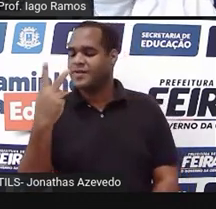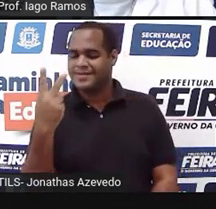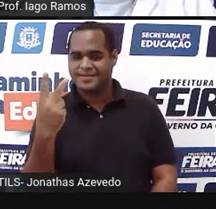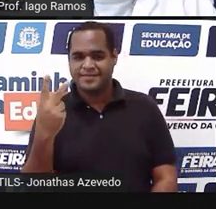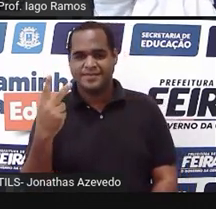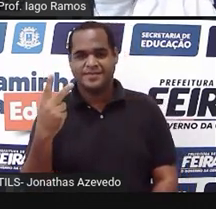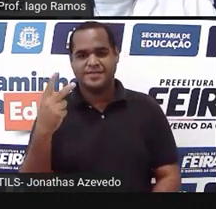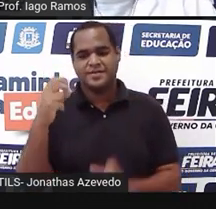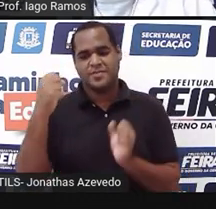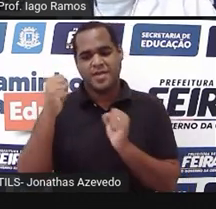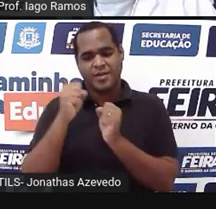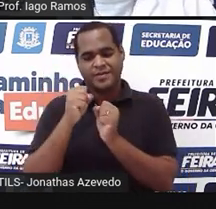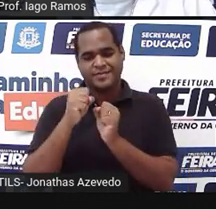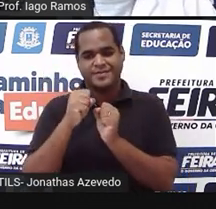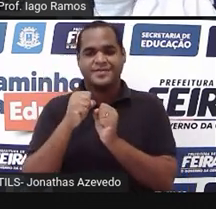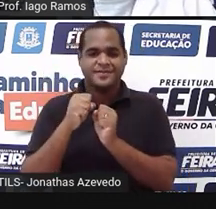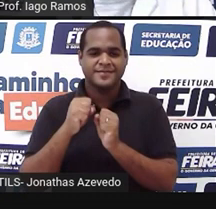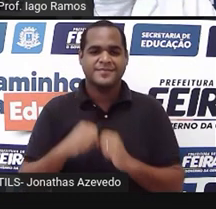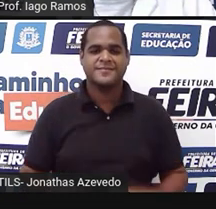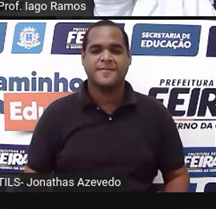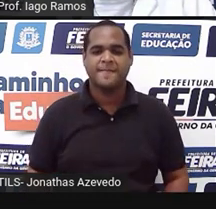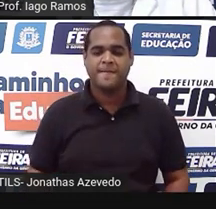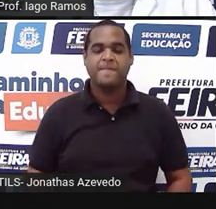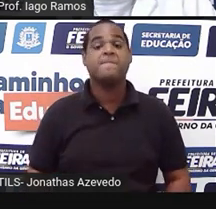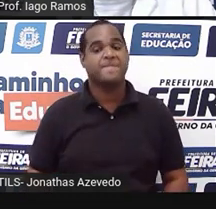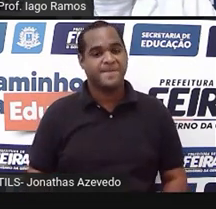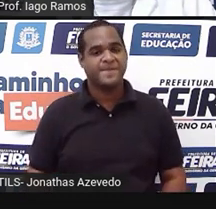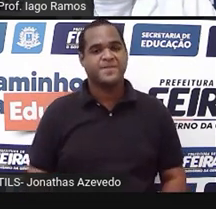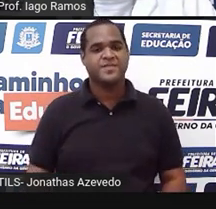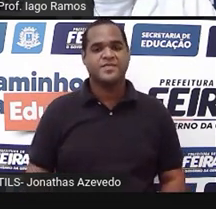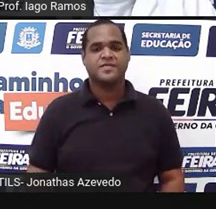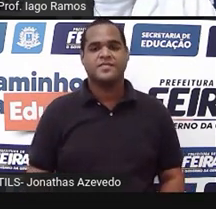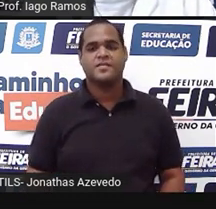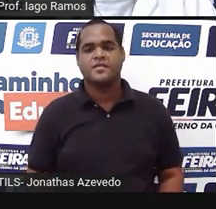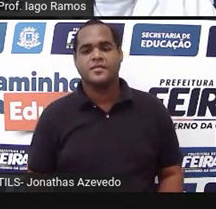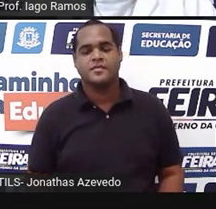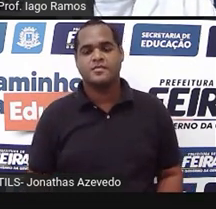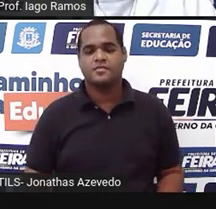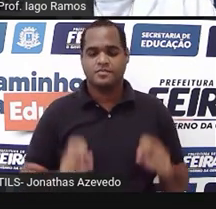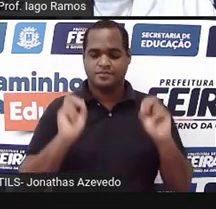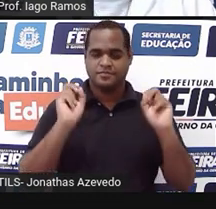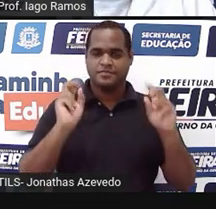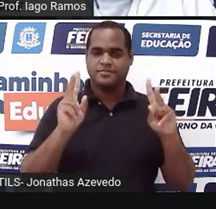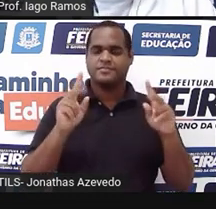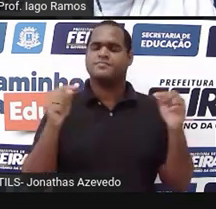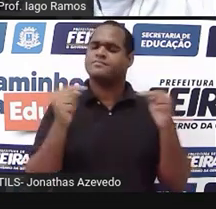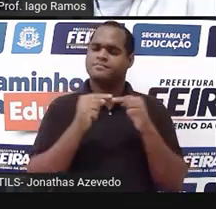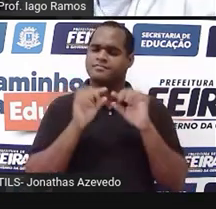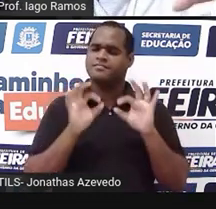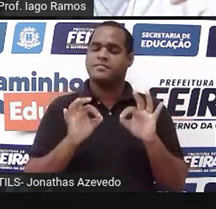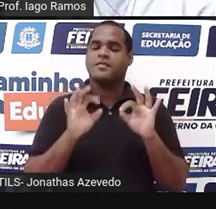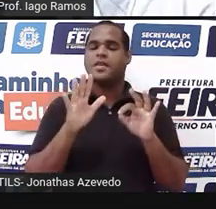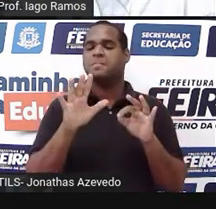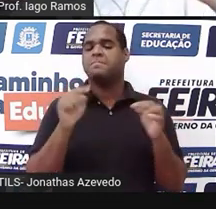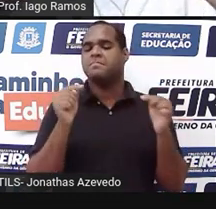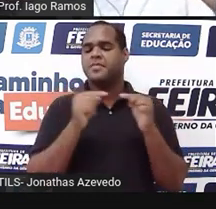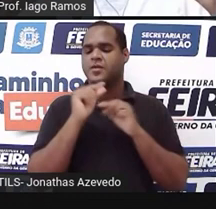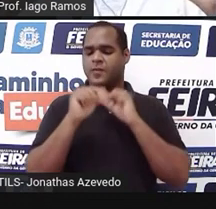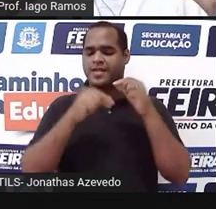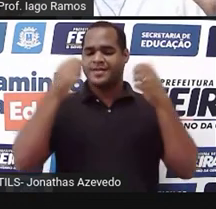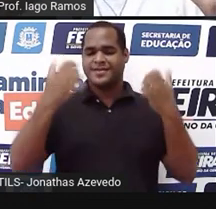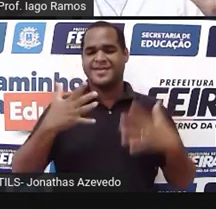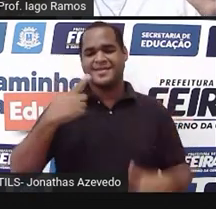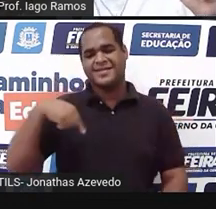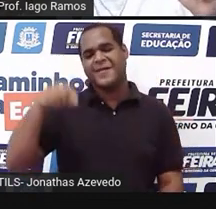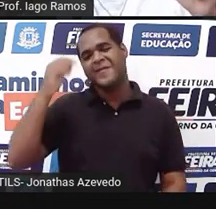de ter dois e seria aqui esse triângulo menor é Ah então tá aí não seja o que é que eu posso pensar